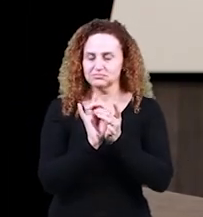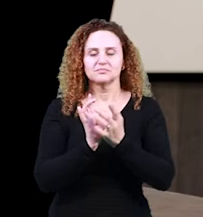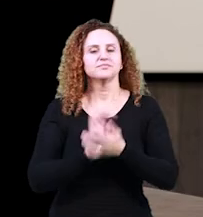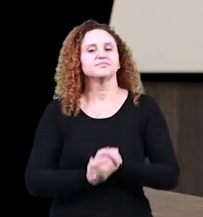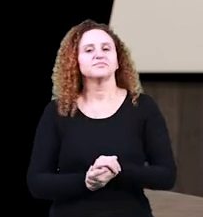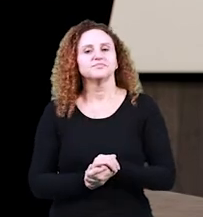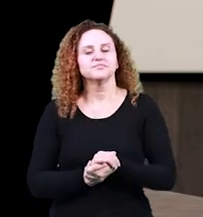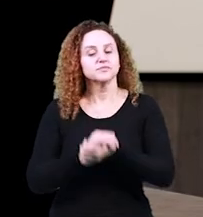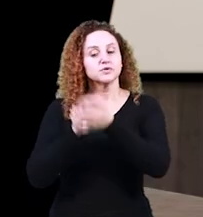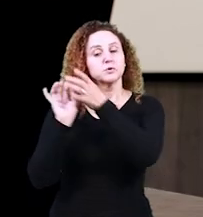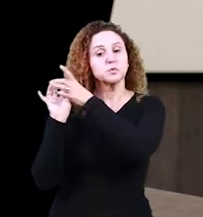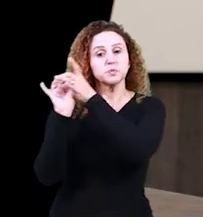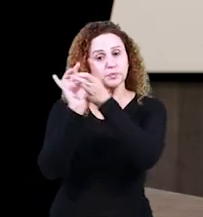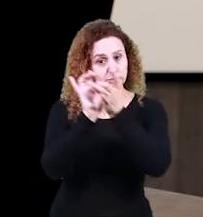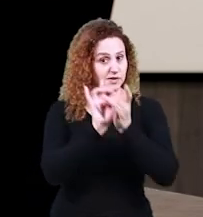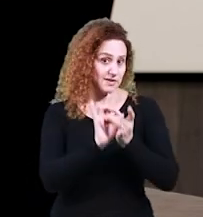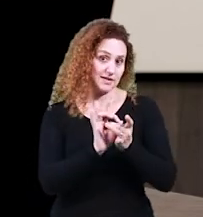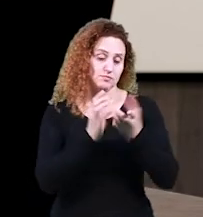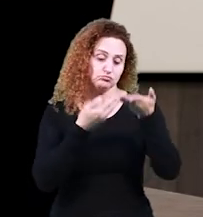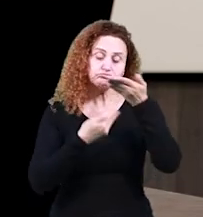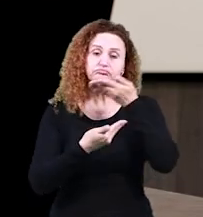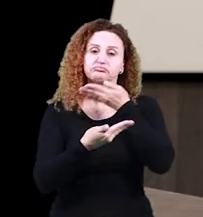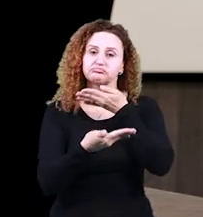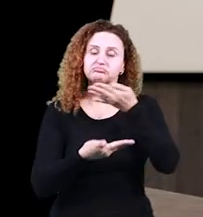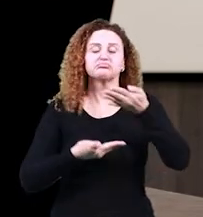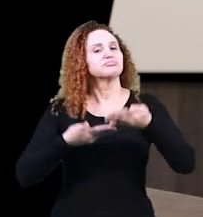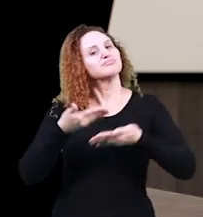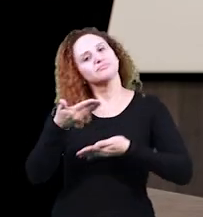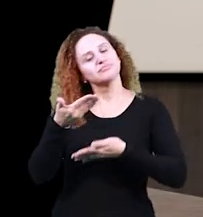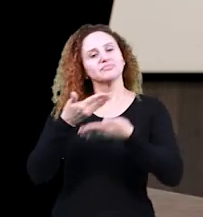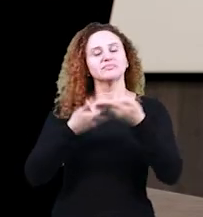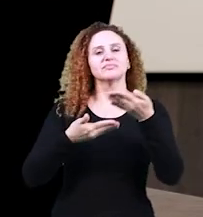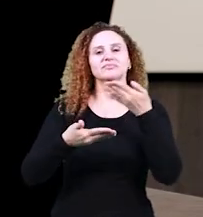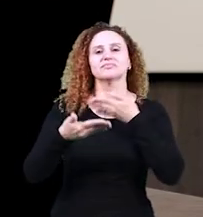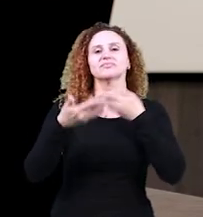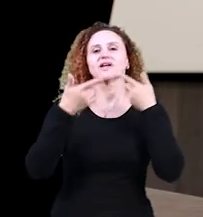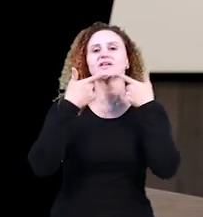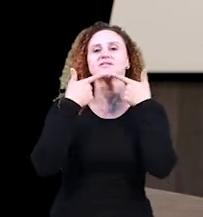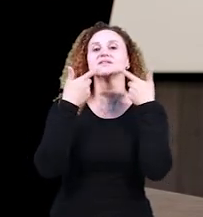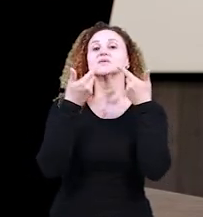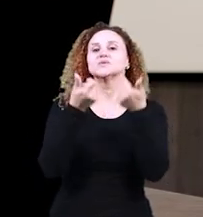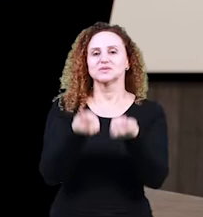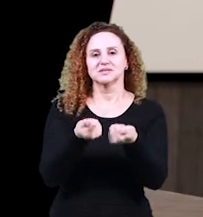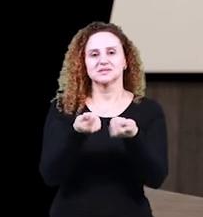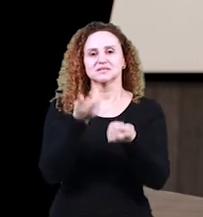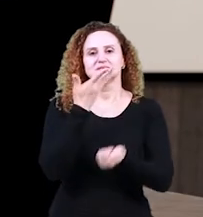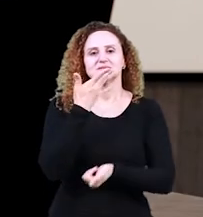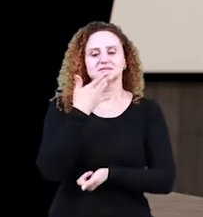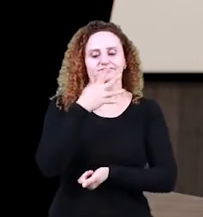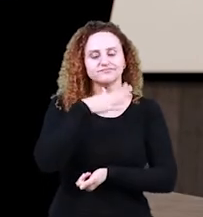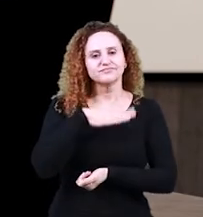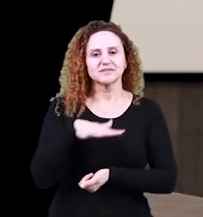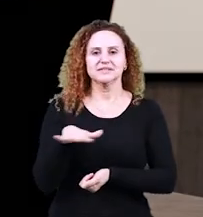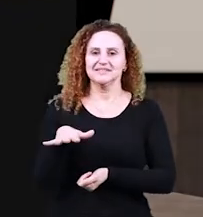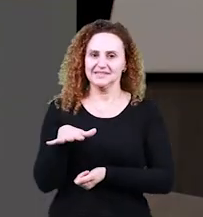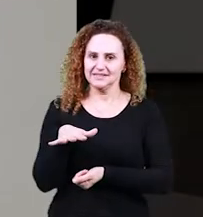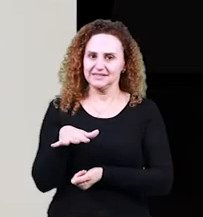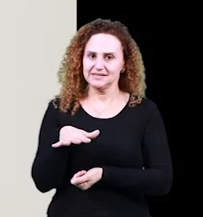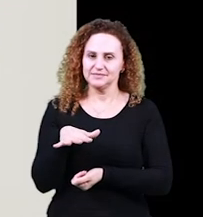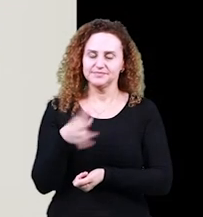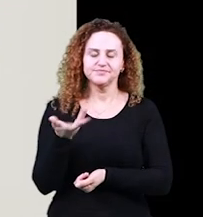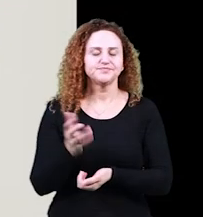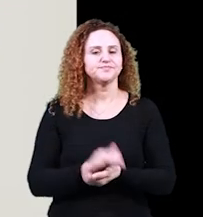a questão também da exposição e da interação ao estados linguísticos da criança a